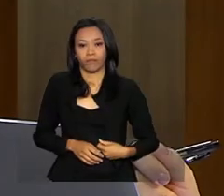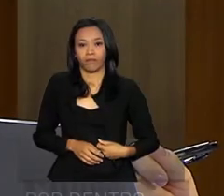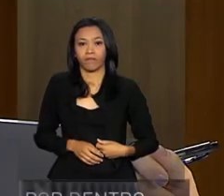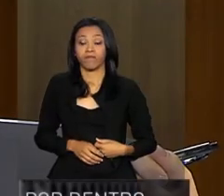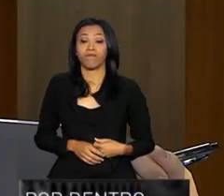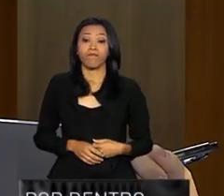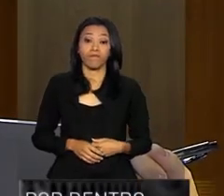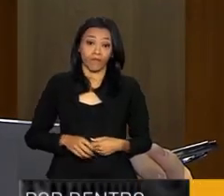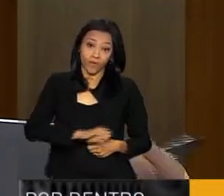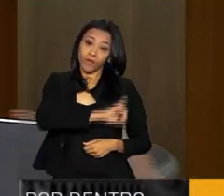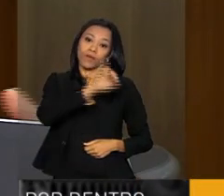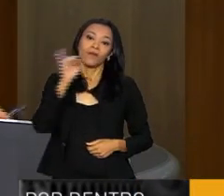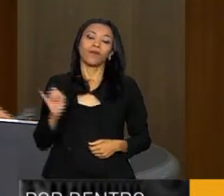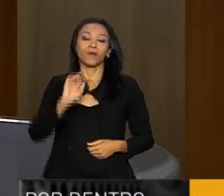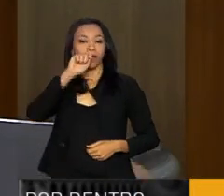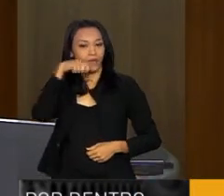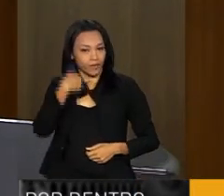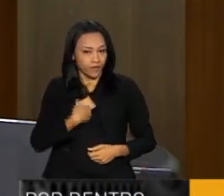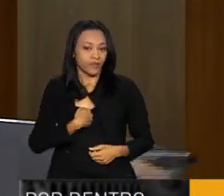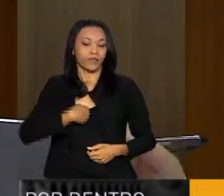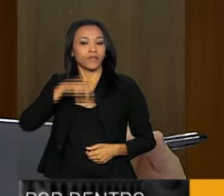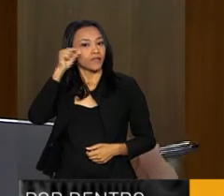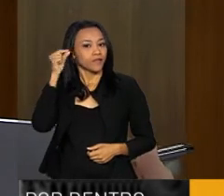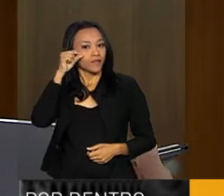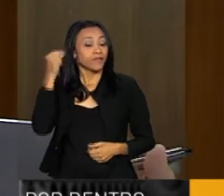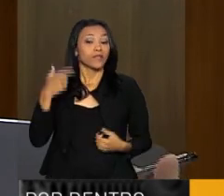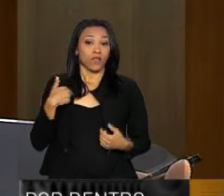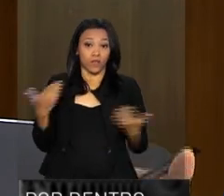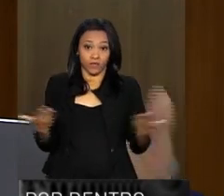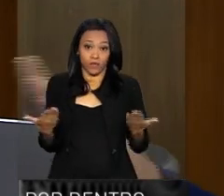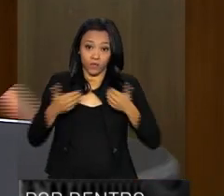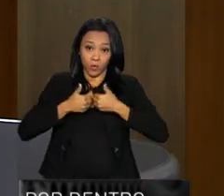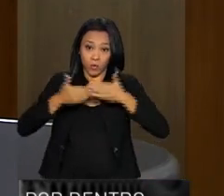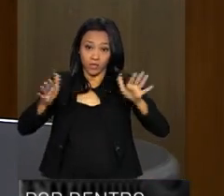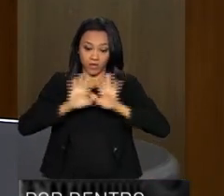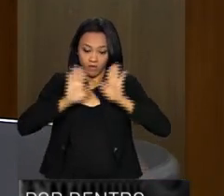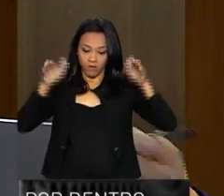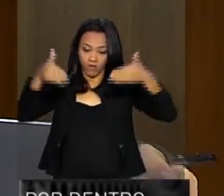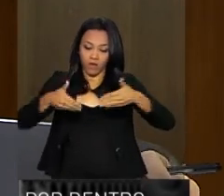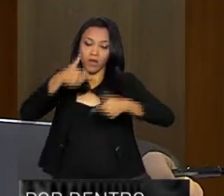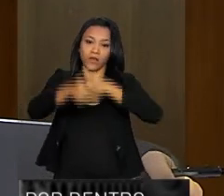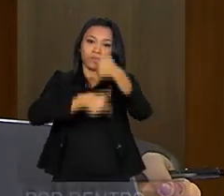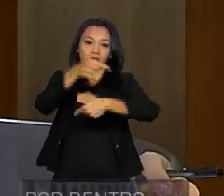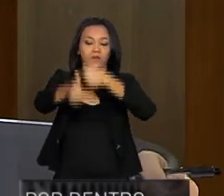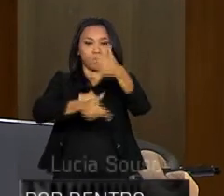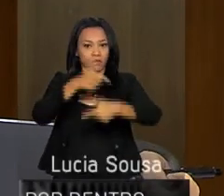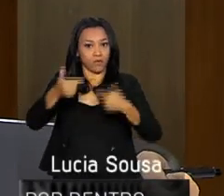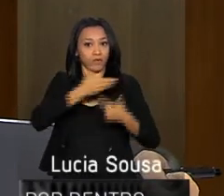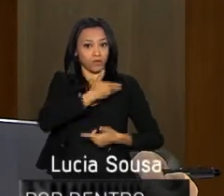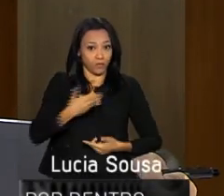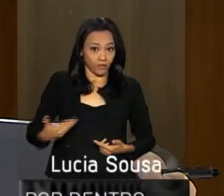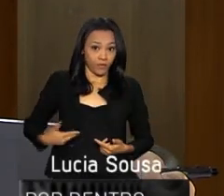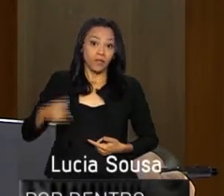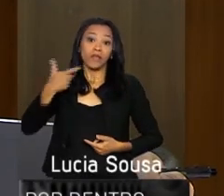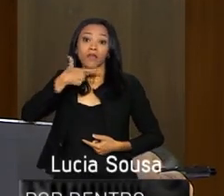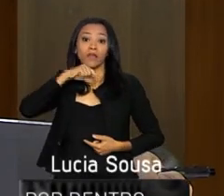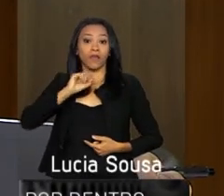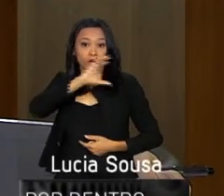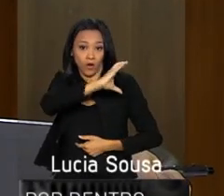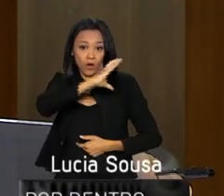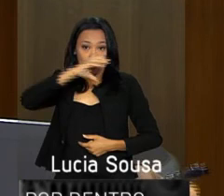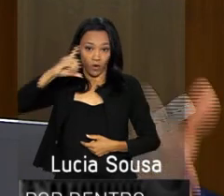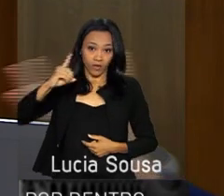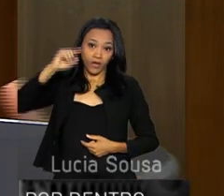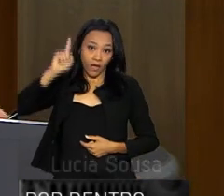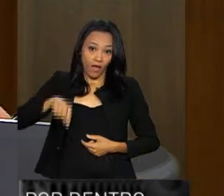olá eu sou calafate estamos no ar com o programa por dentro do governo produzido e coordenado pela secom secretaria de comunicação social da presidência